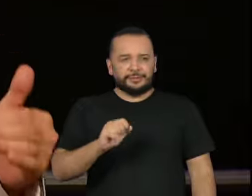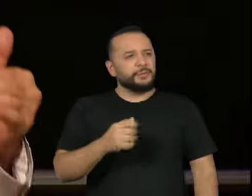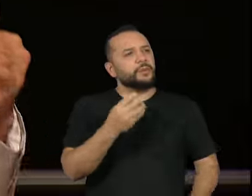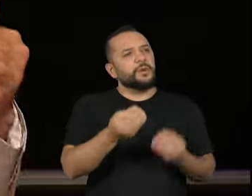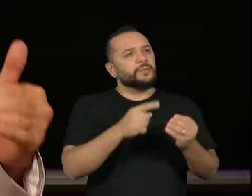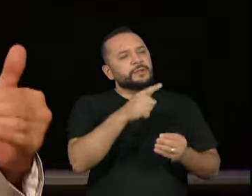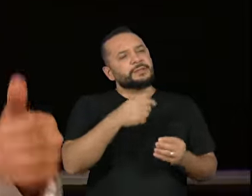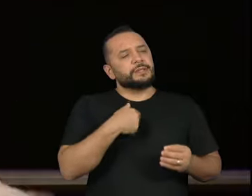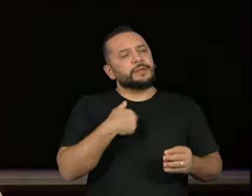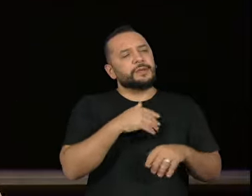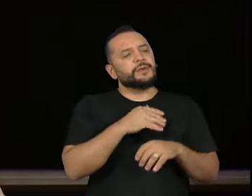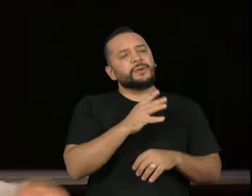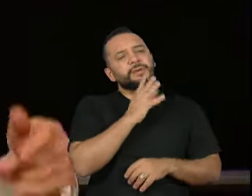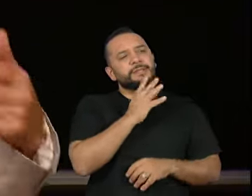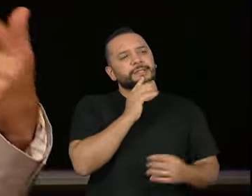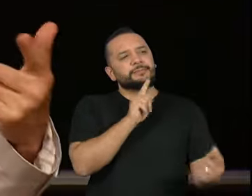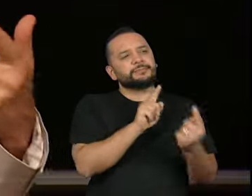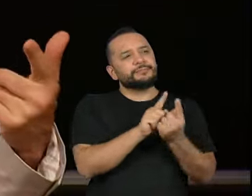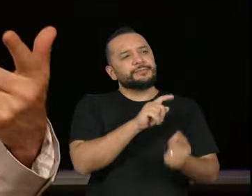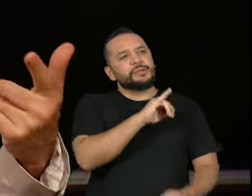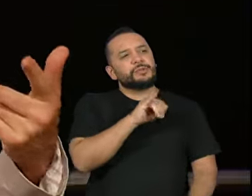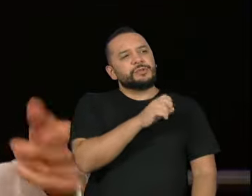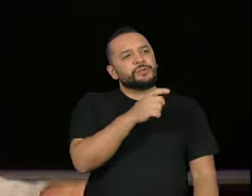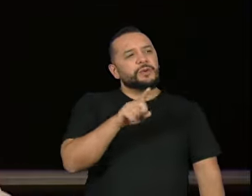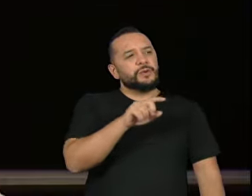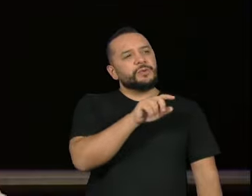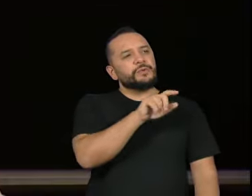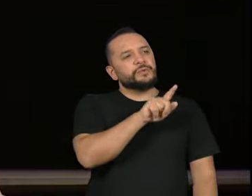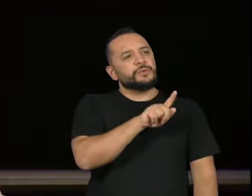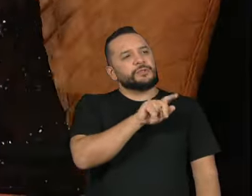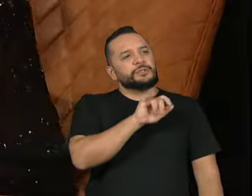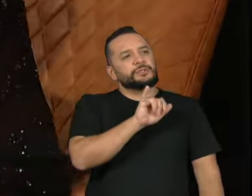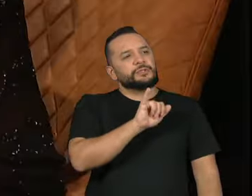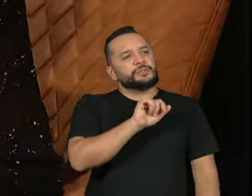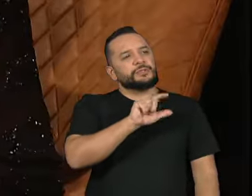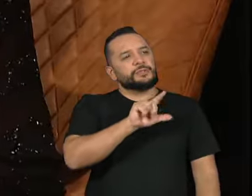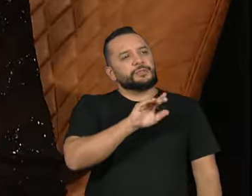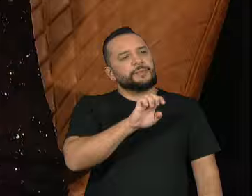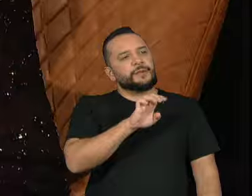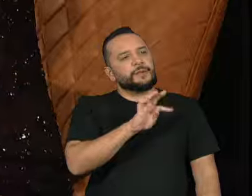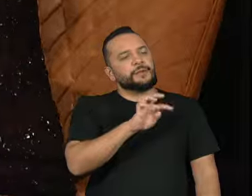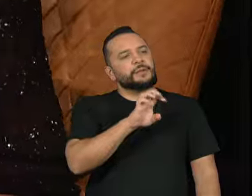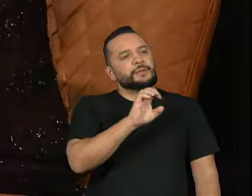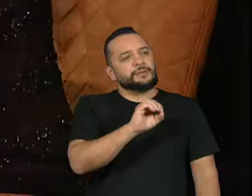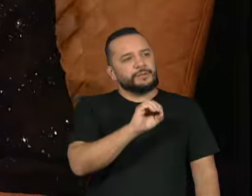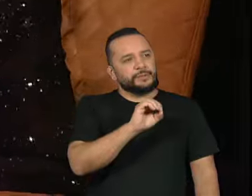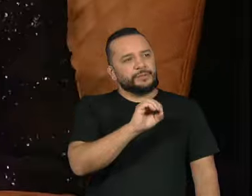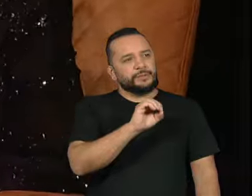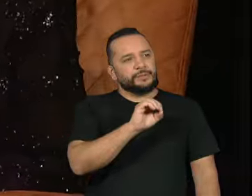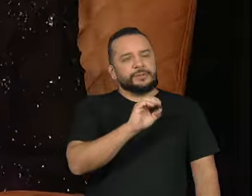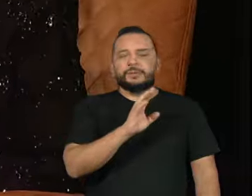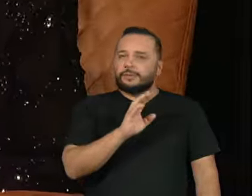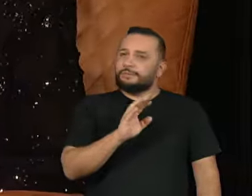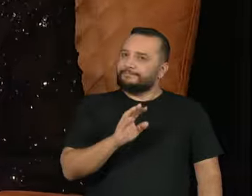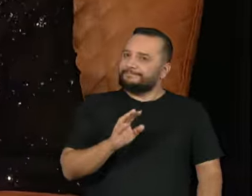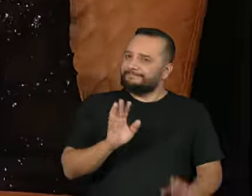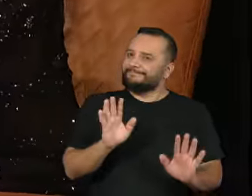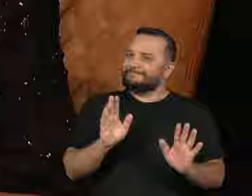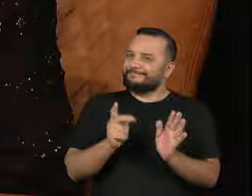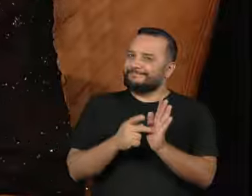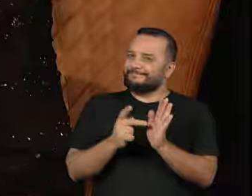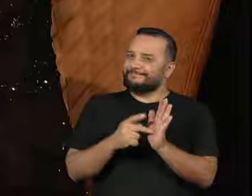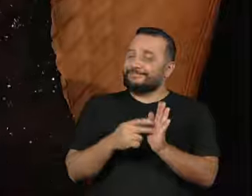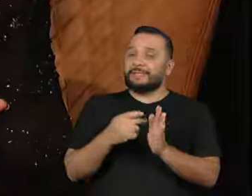João Gilberto? E que influência que isso teve na sua vida? Pois é, foi na TV Tupi, né? Ele